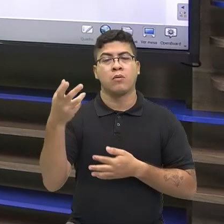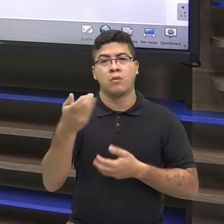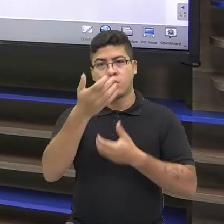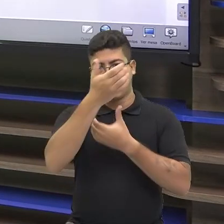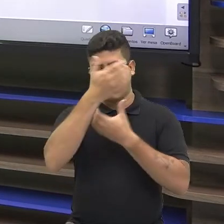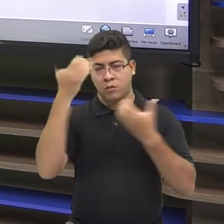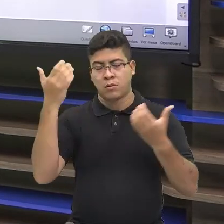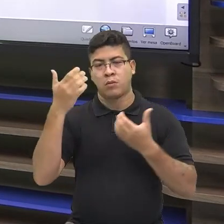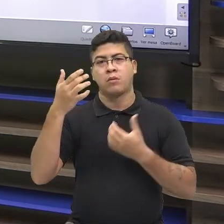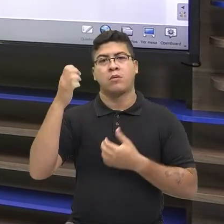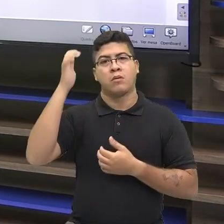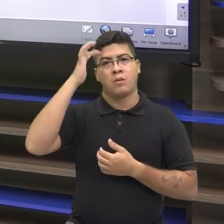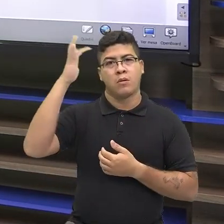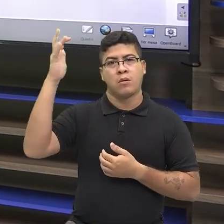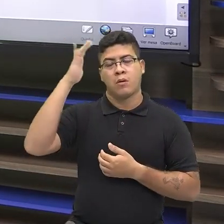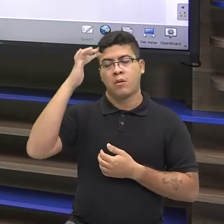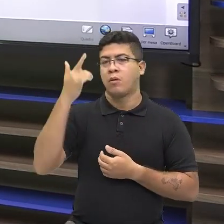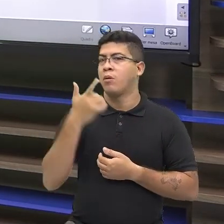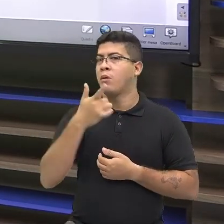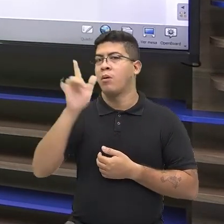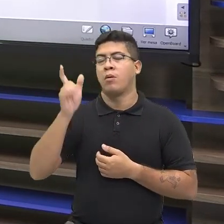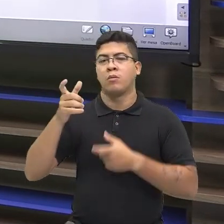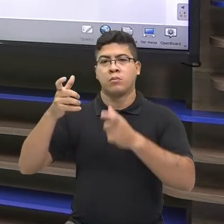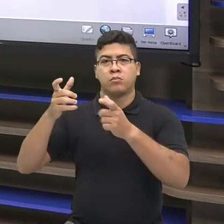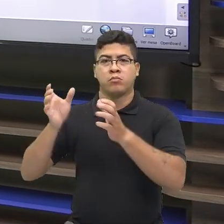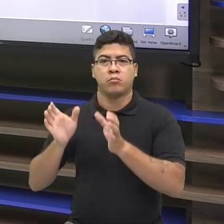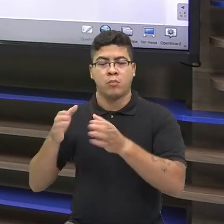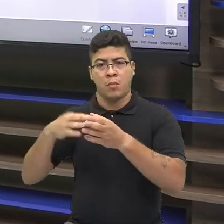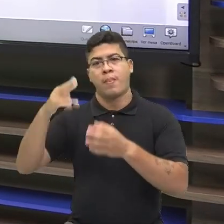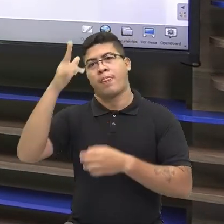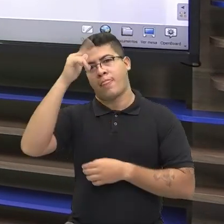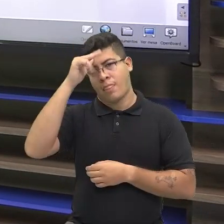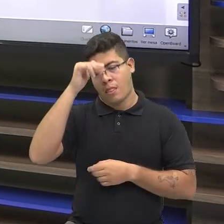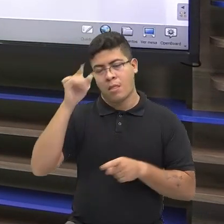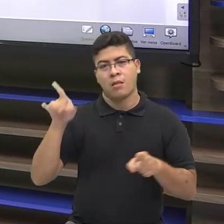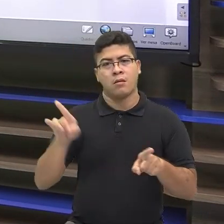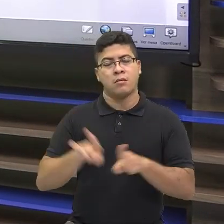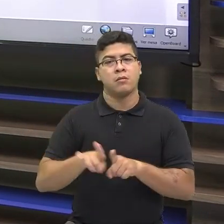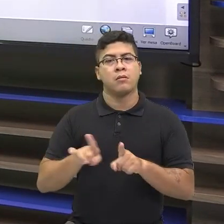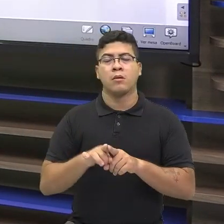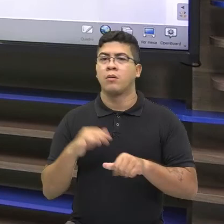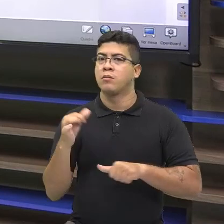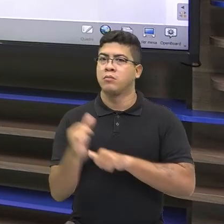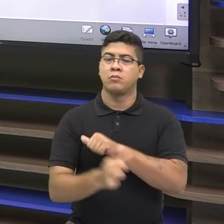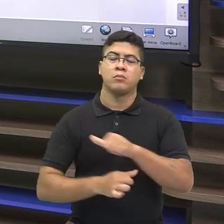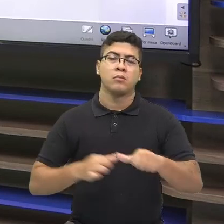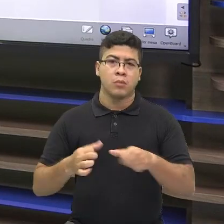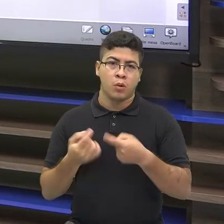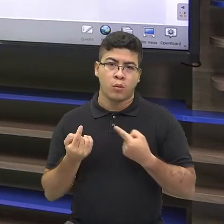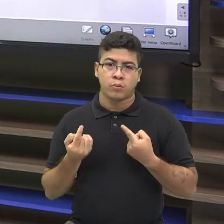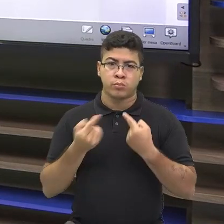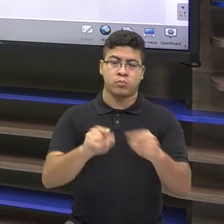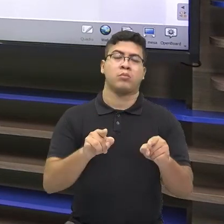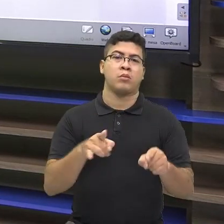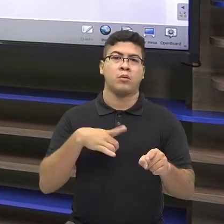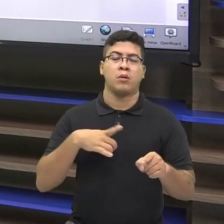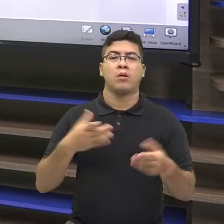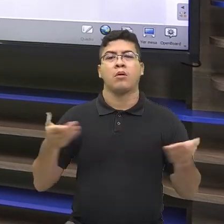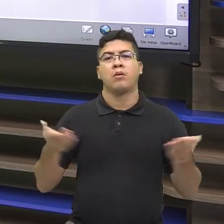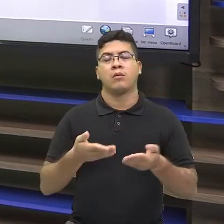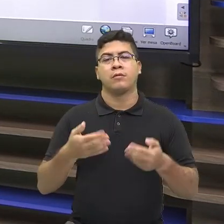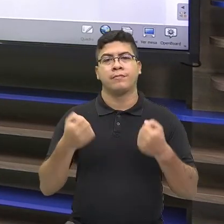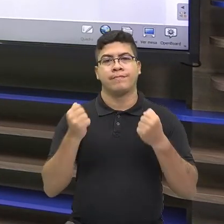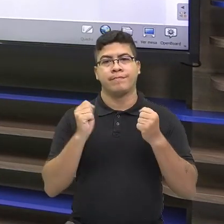no surrealismo e em outras, no dadaísmo e em outras mudanças que eles necessitavam para as